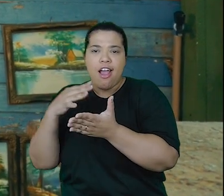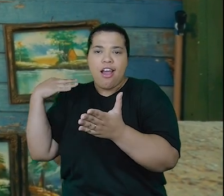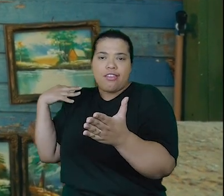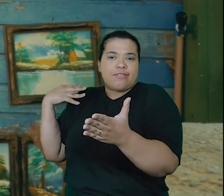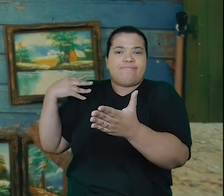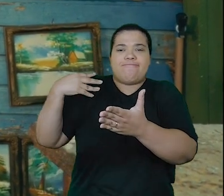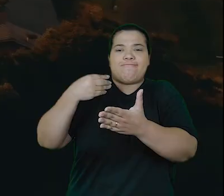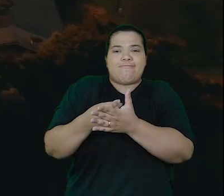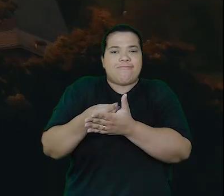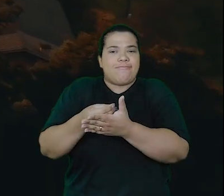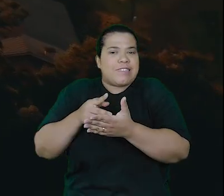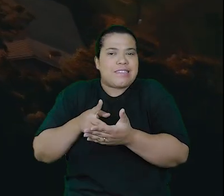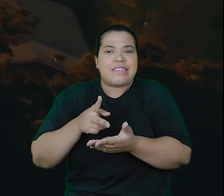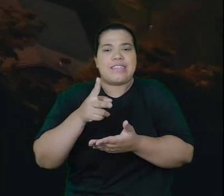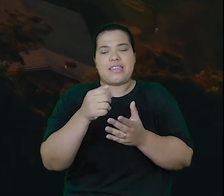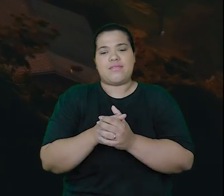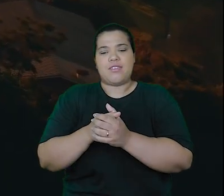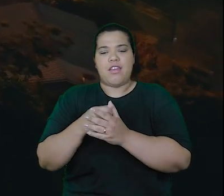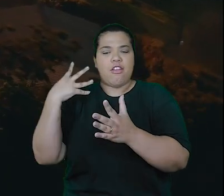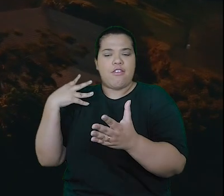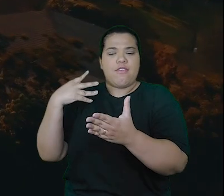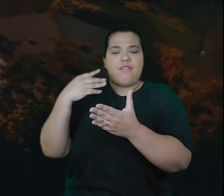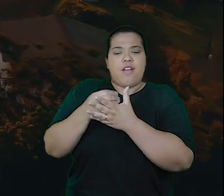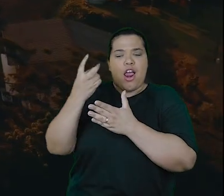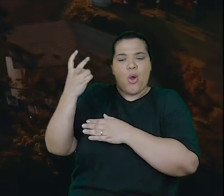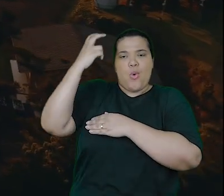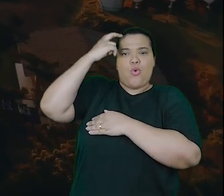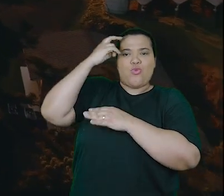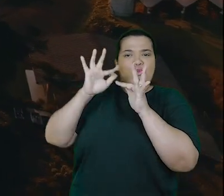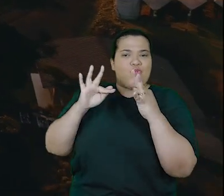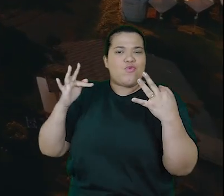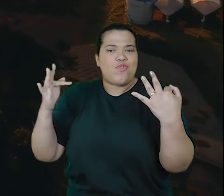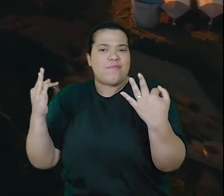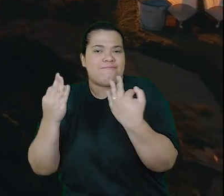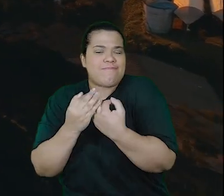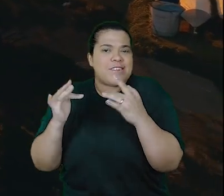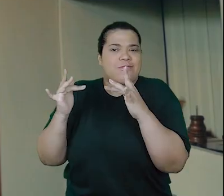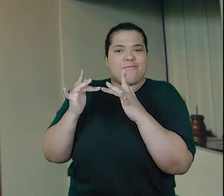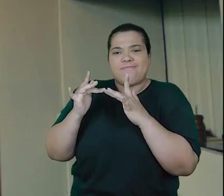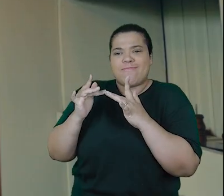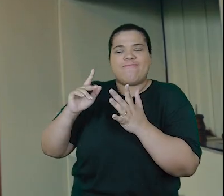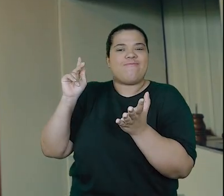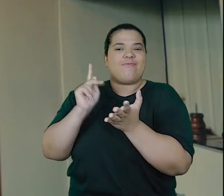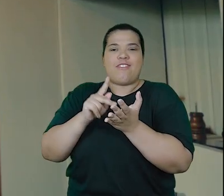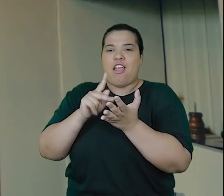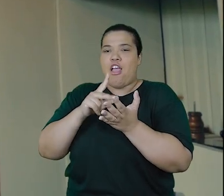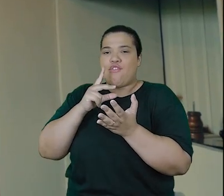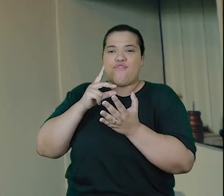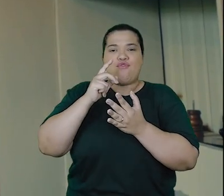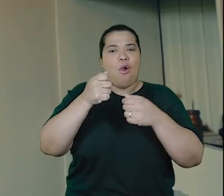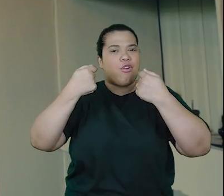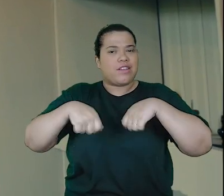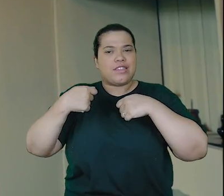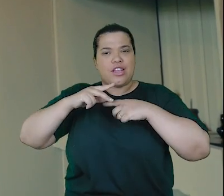no presente. Resgate cultural, resgate da conexão com a família é algo que realmente é muito forte e necessário